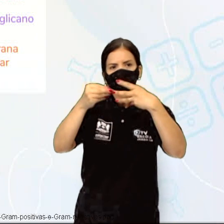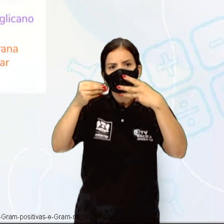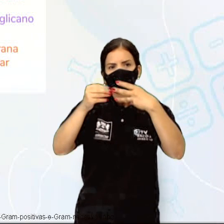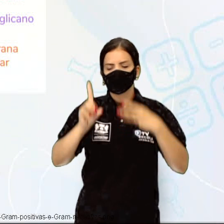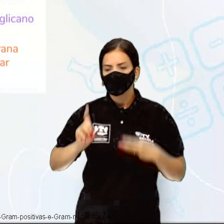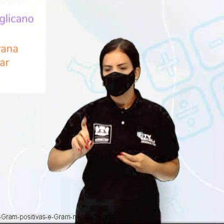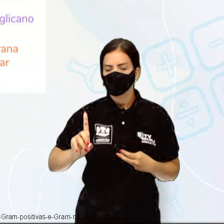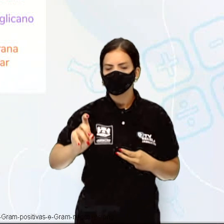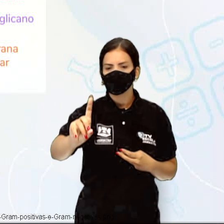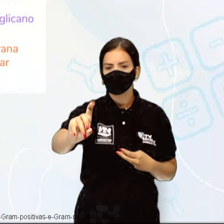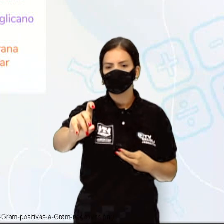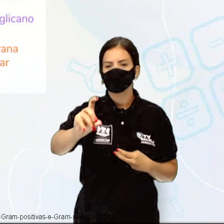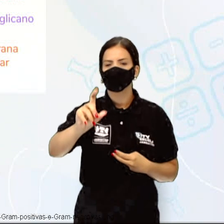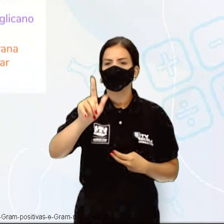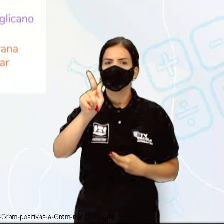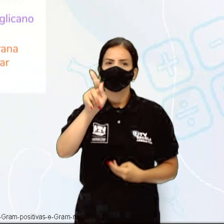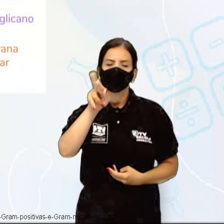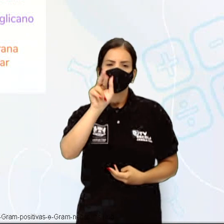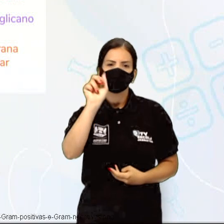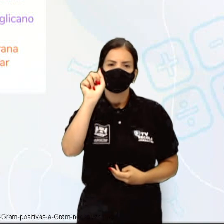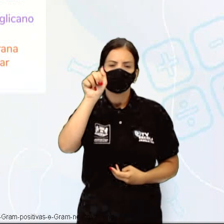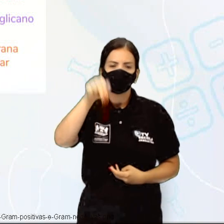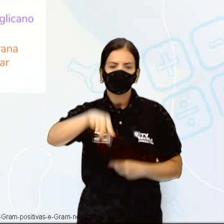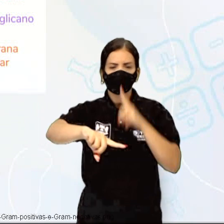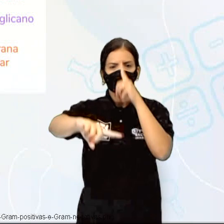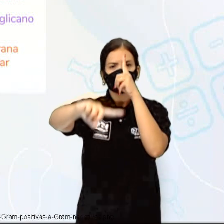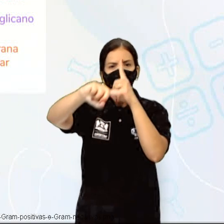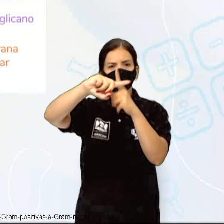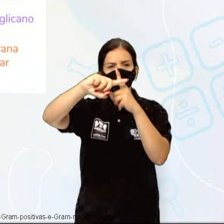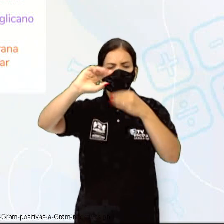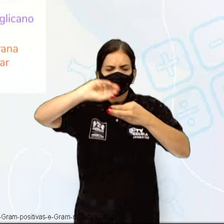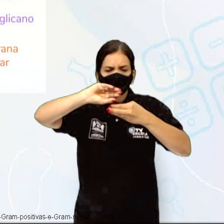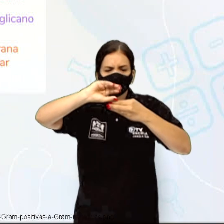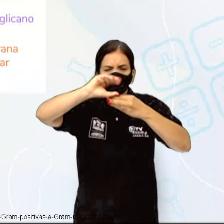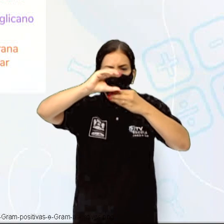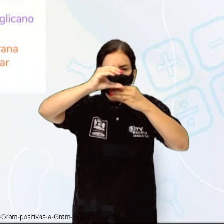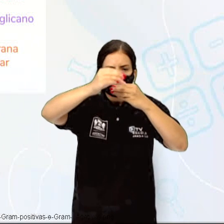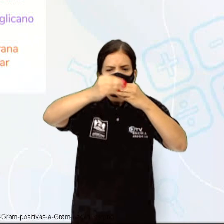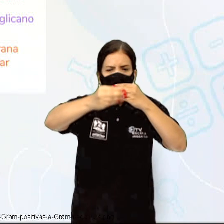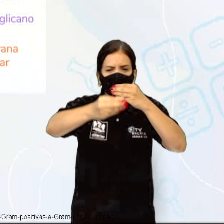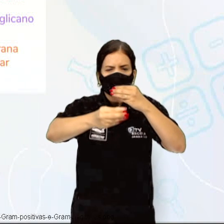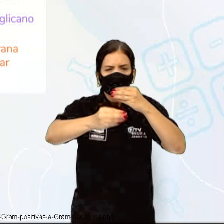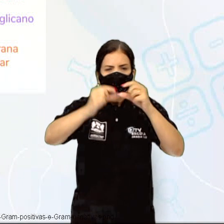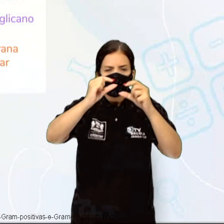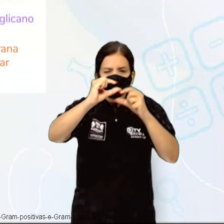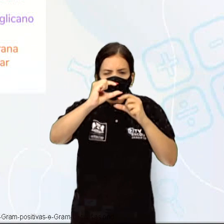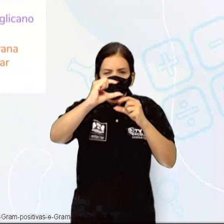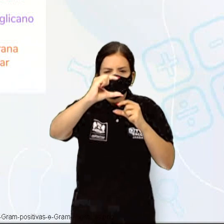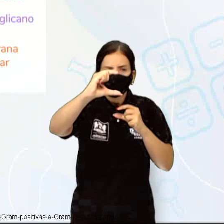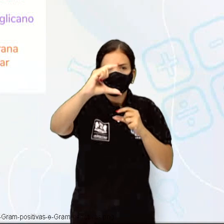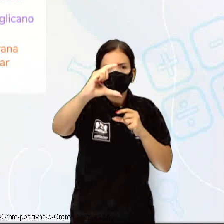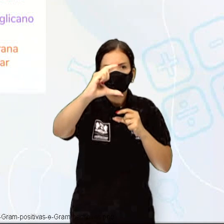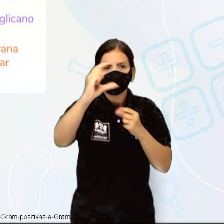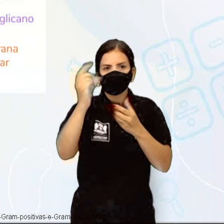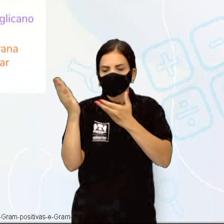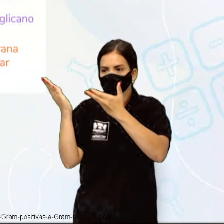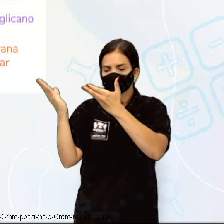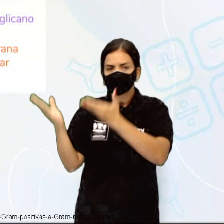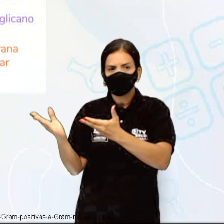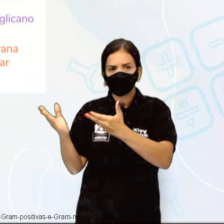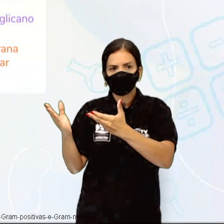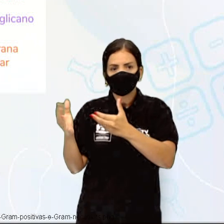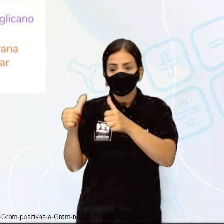bactérias gram-positivas, a sua parede celular é basicamente feita dessa camada grossa de peptidoglicano, que